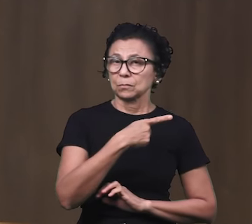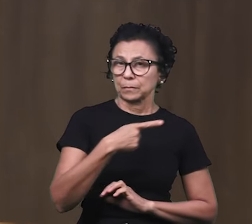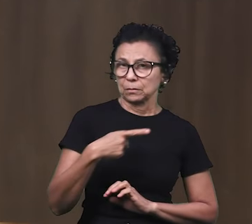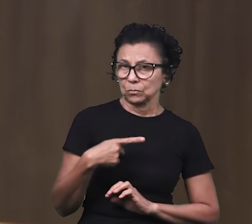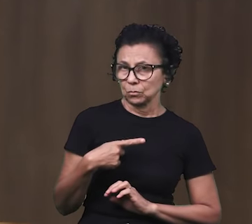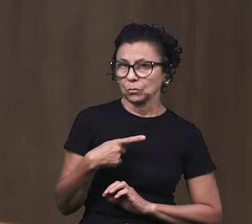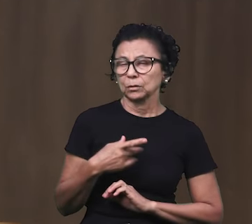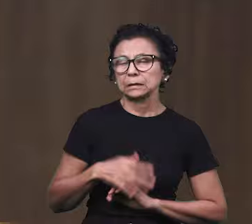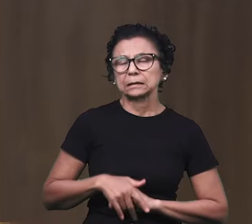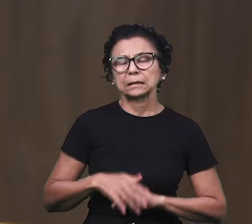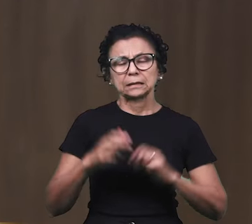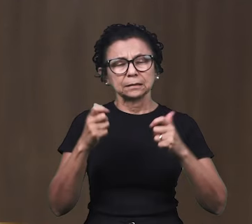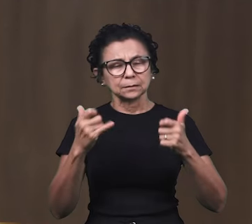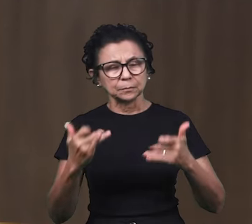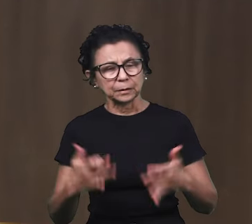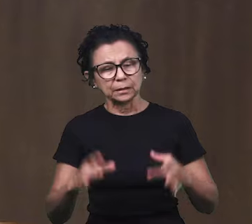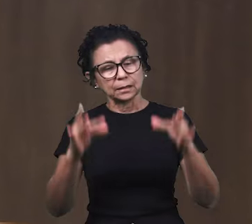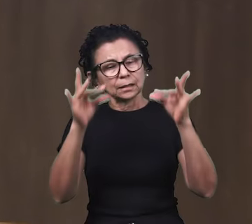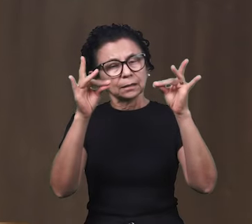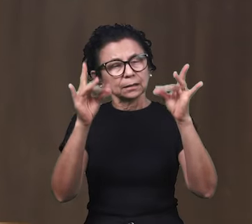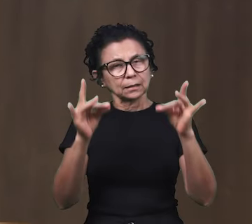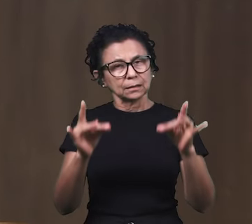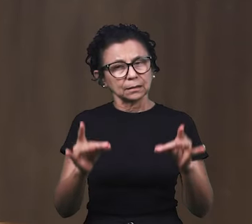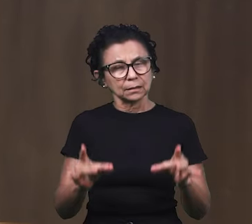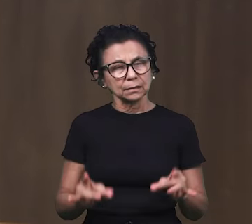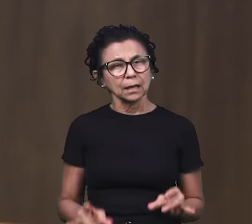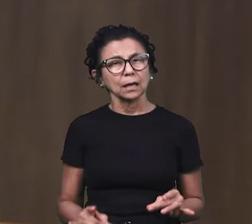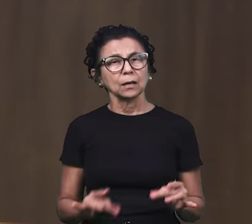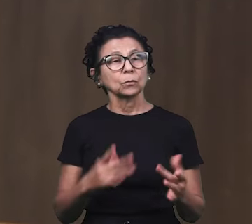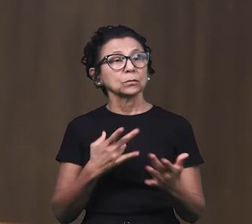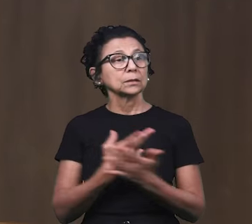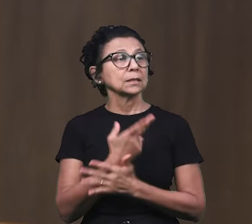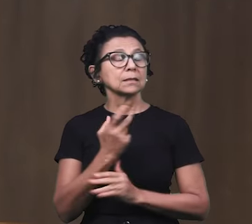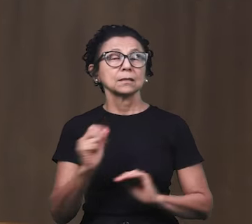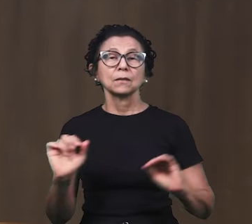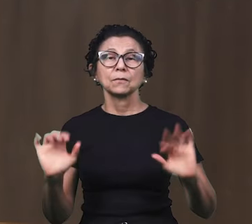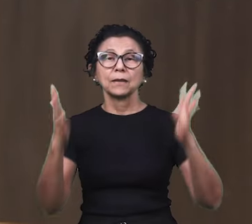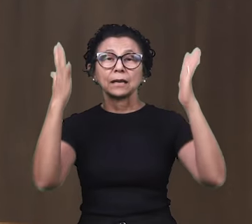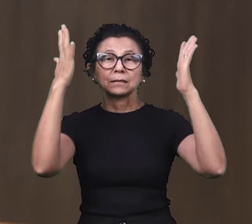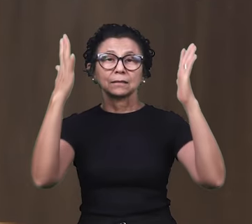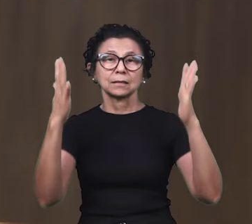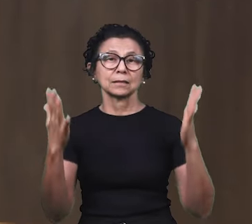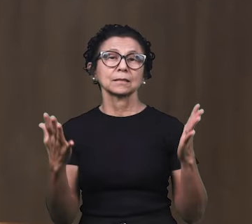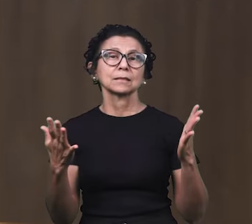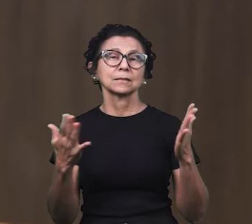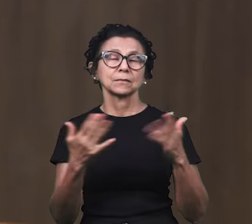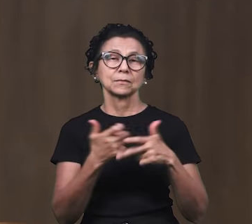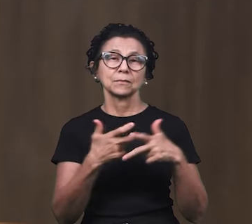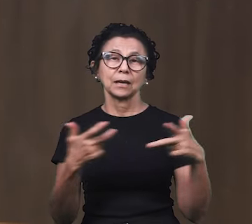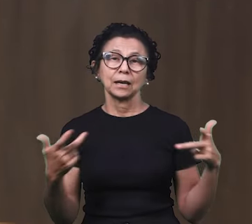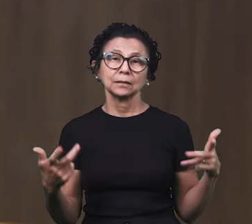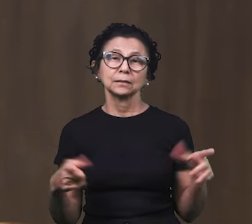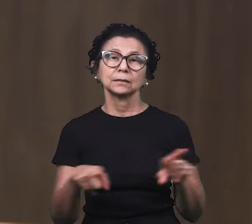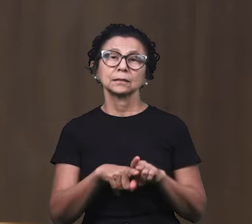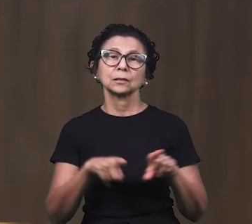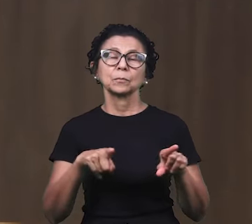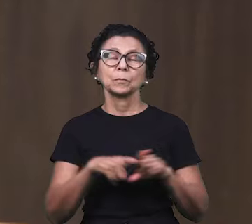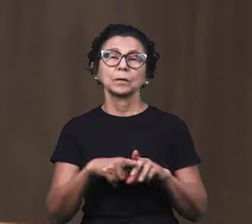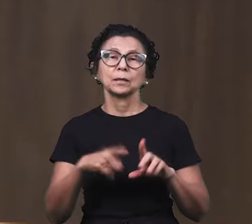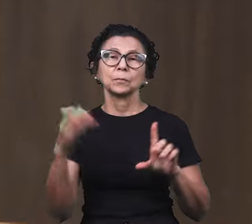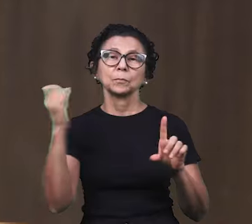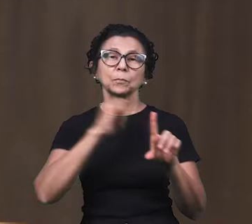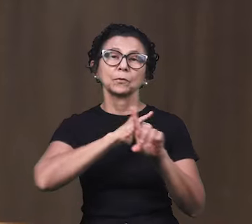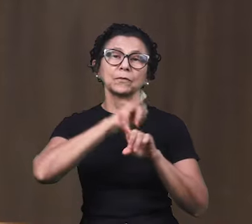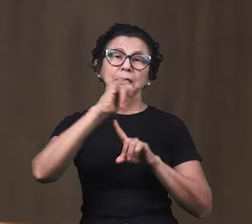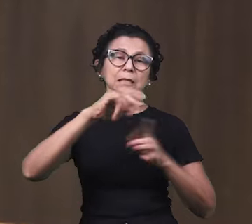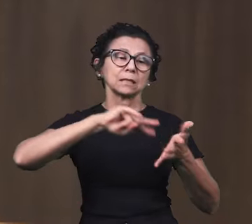explicam como era realizada essas festas e o significado profético delas. Nós vamos falar aqui